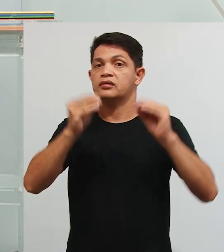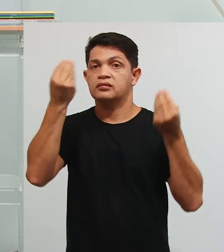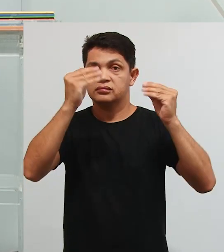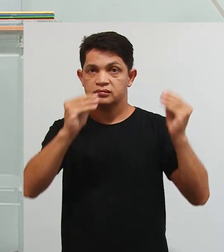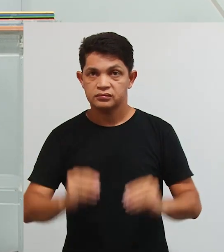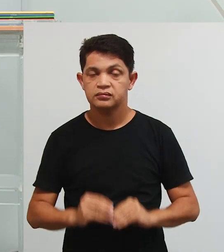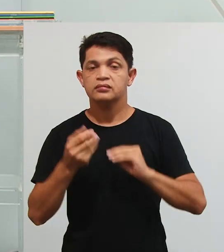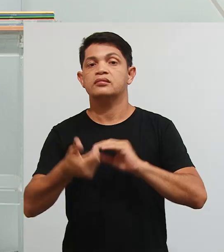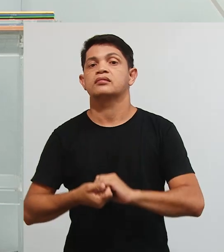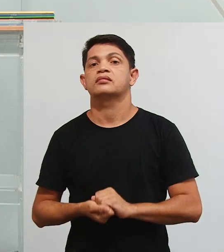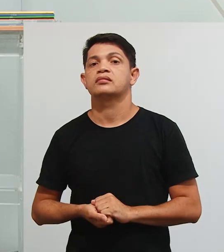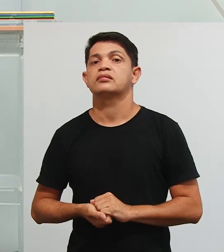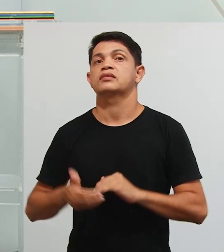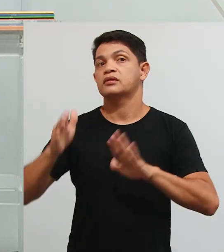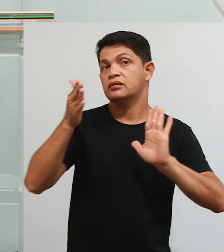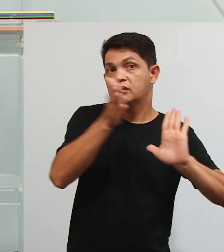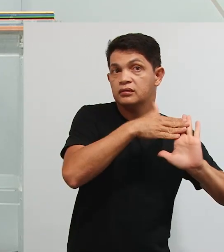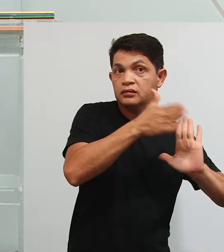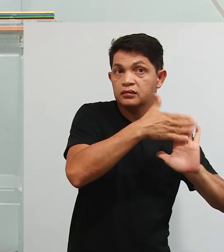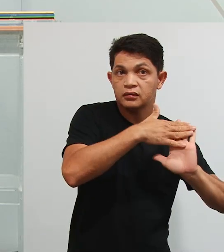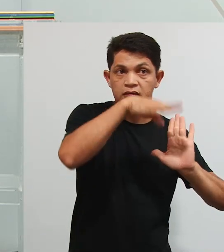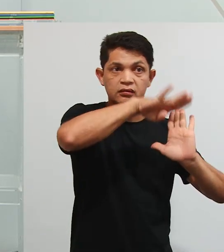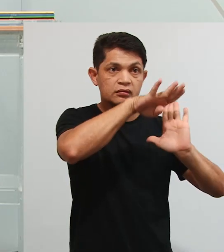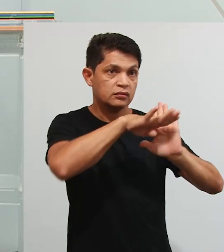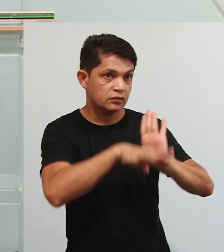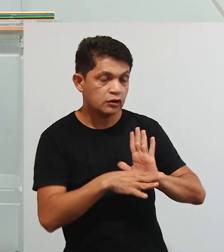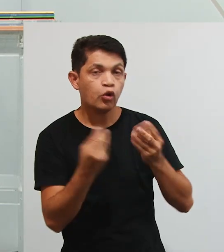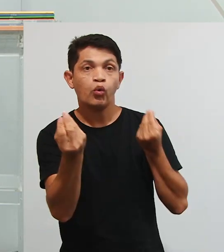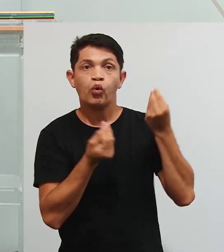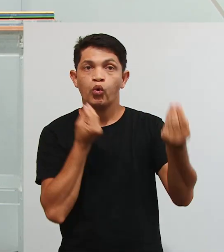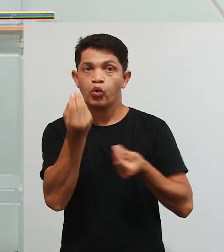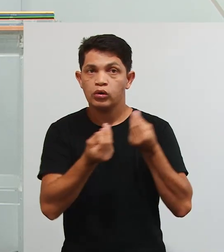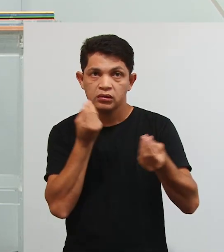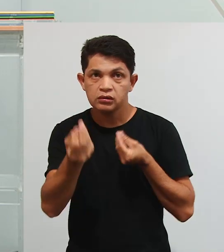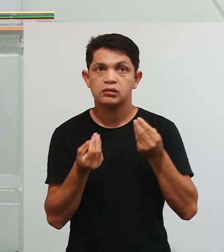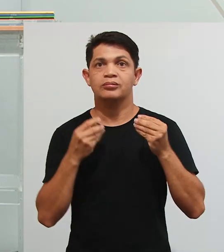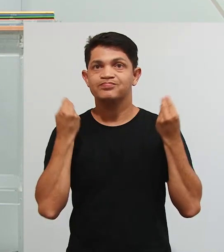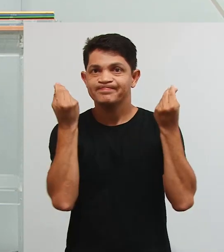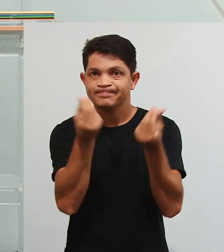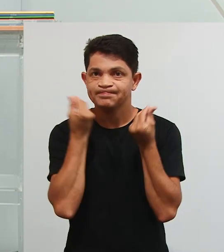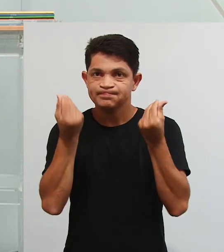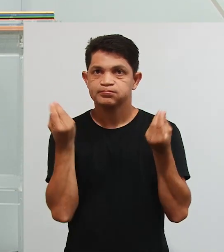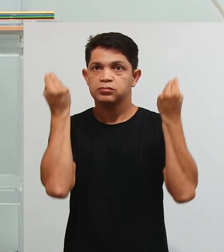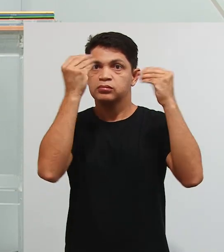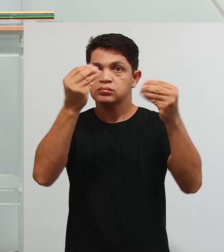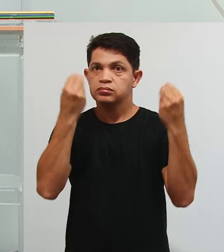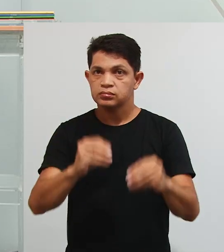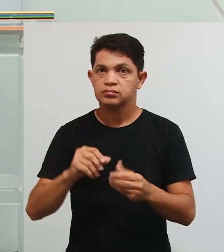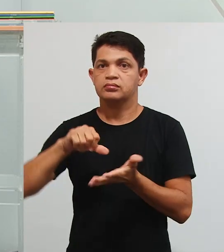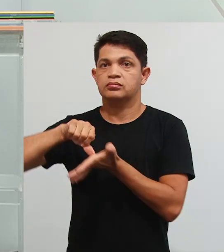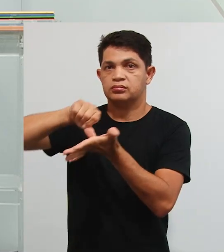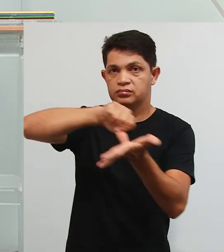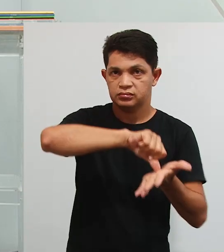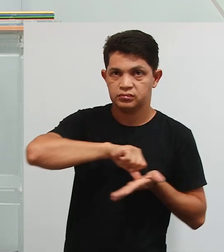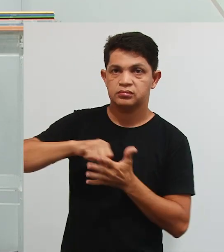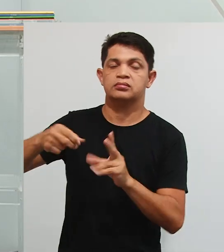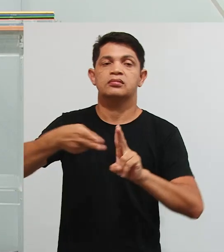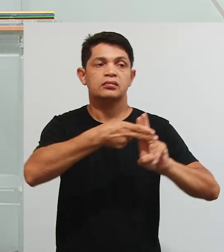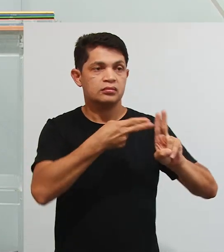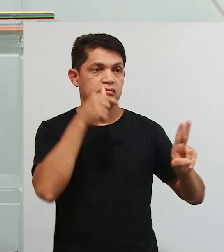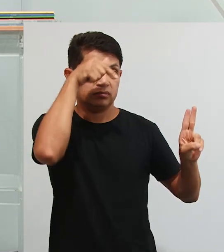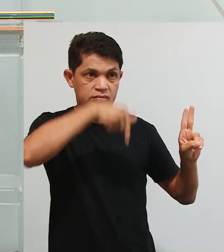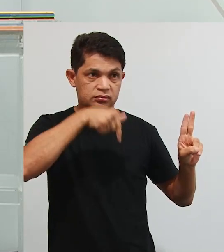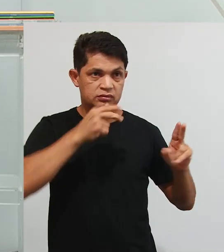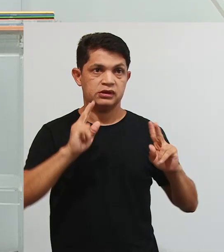Considerando que nós estamos em uma proposta de jornada educativa flexibilizada e inovadora, e que no campo das